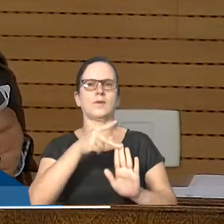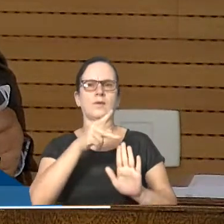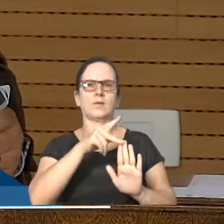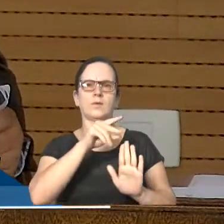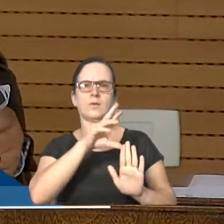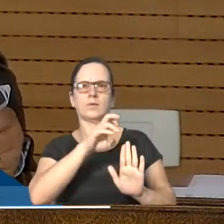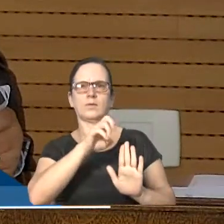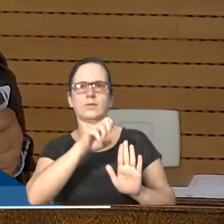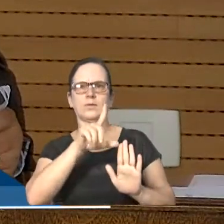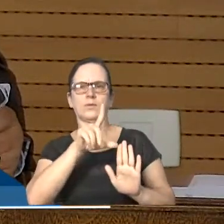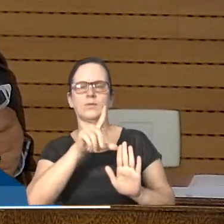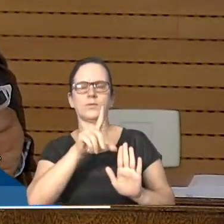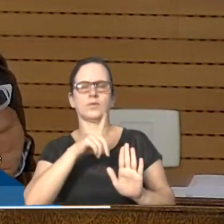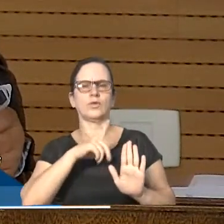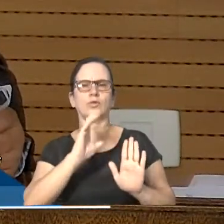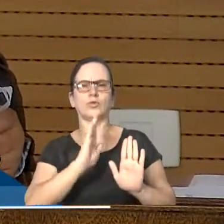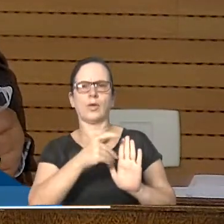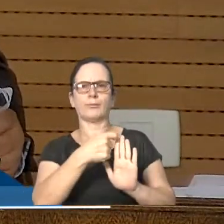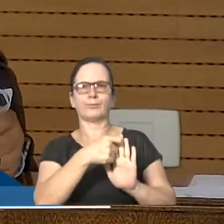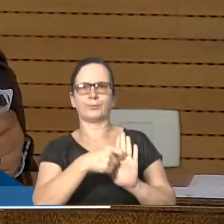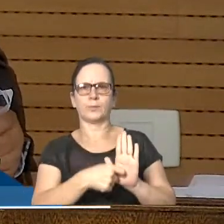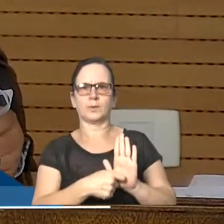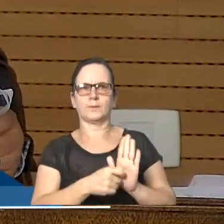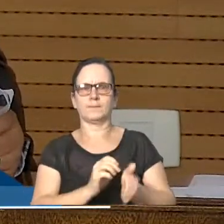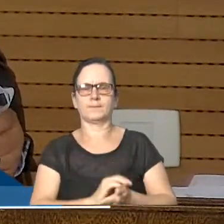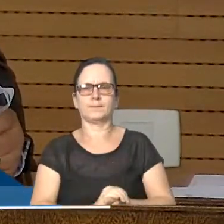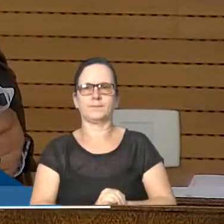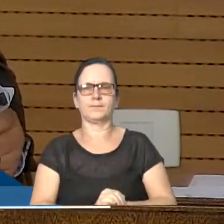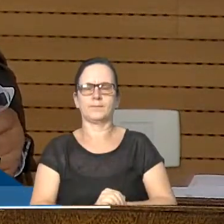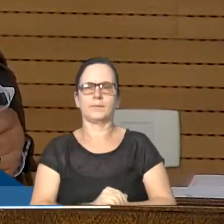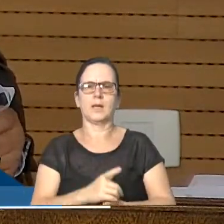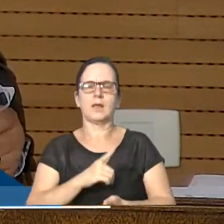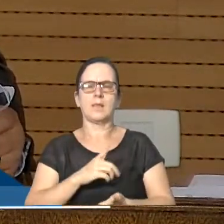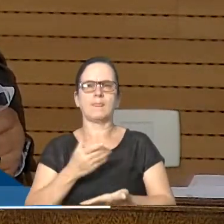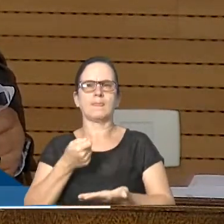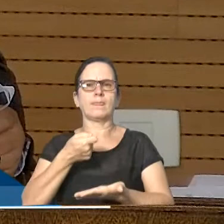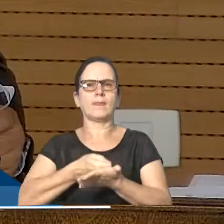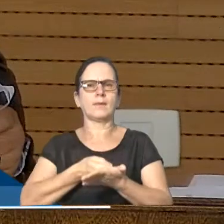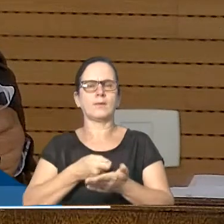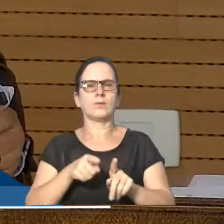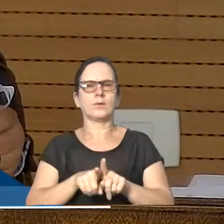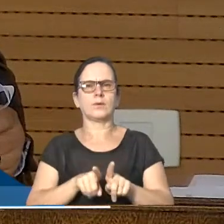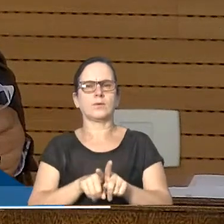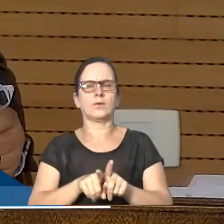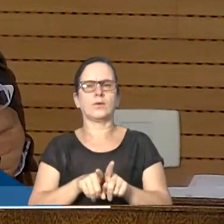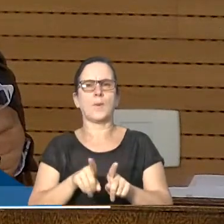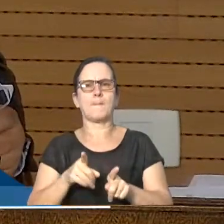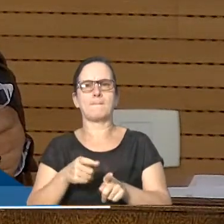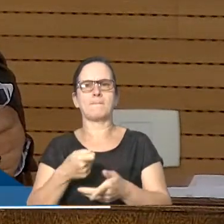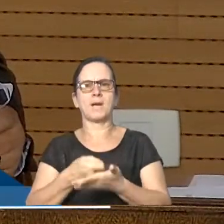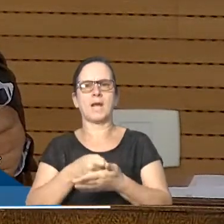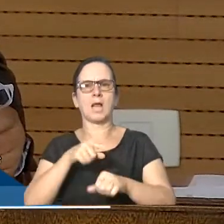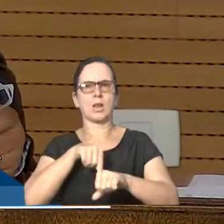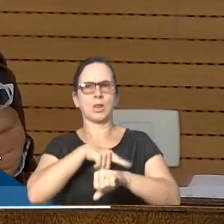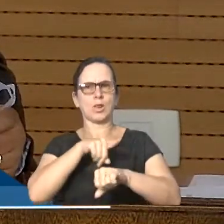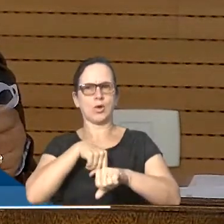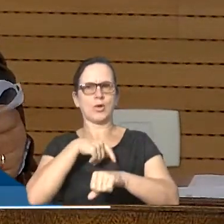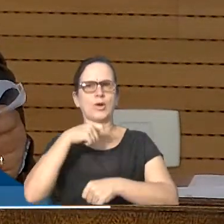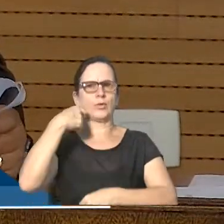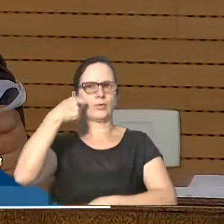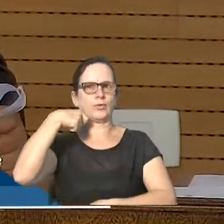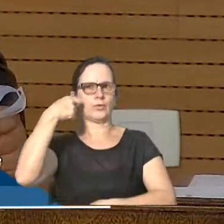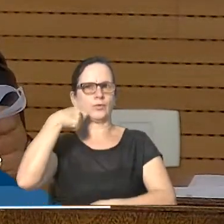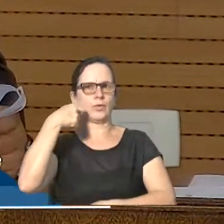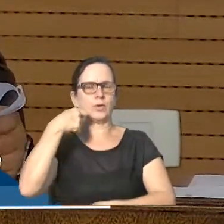adiante transcrito. A sentença condenará o vencido a pagar honorários aos advogados do